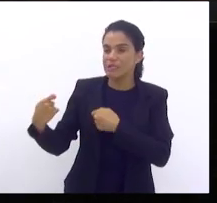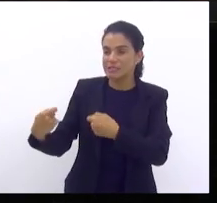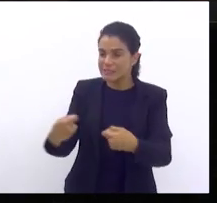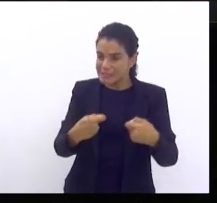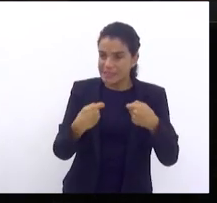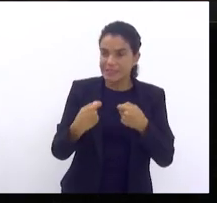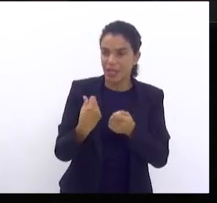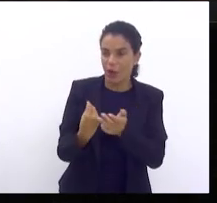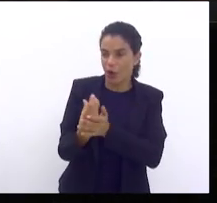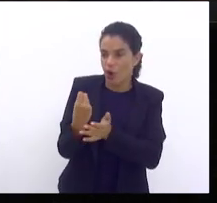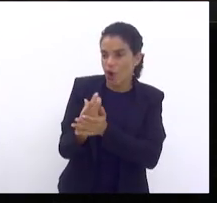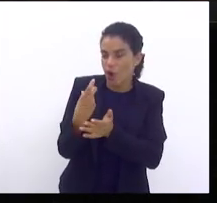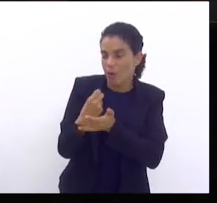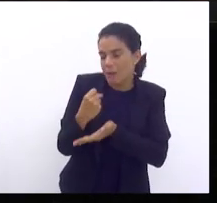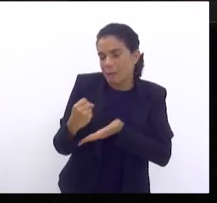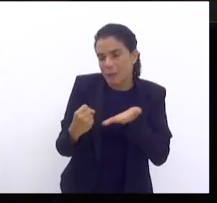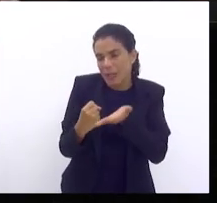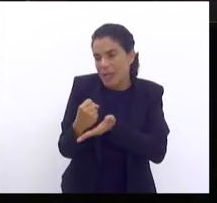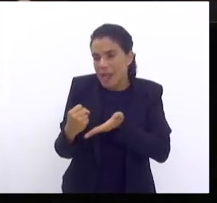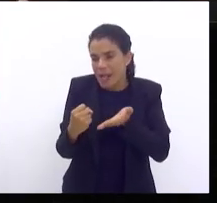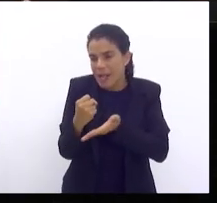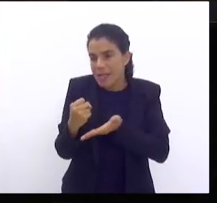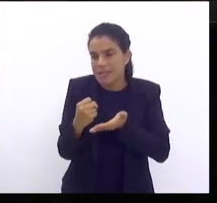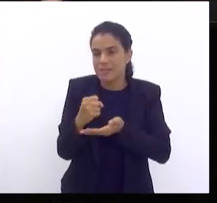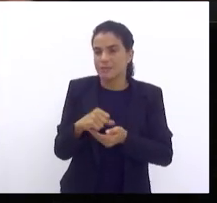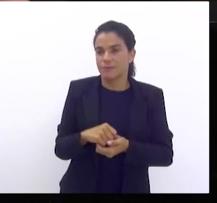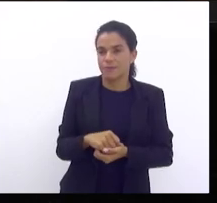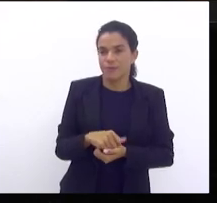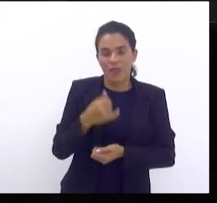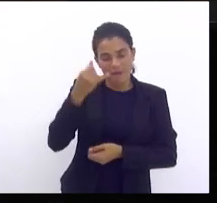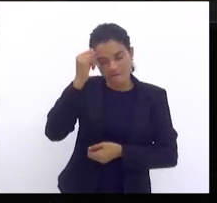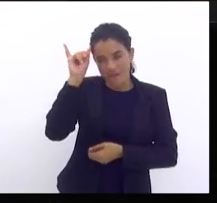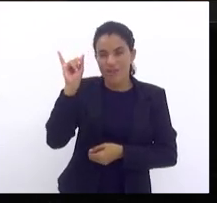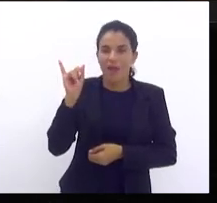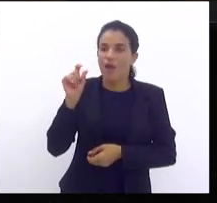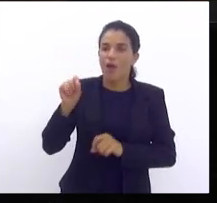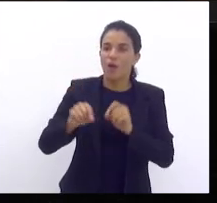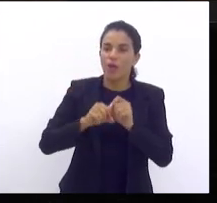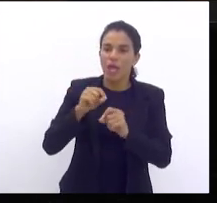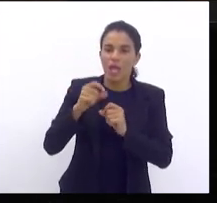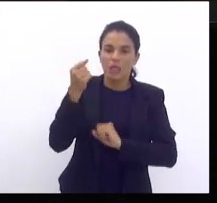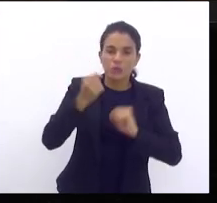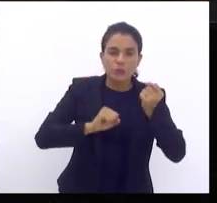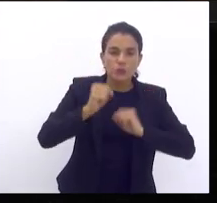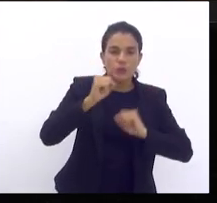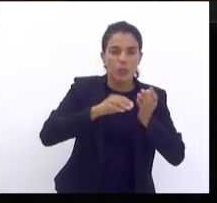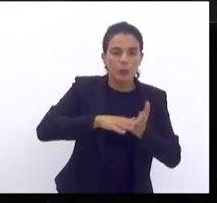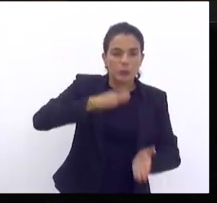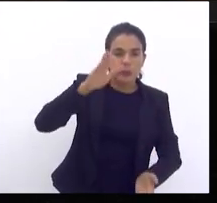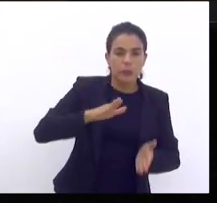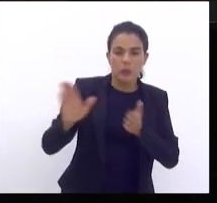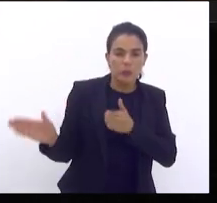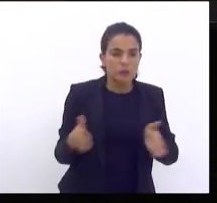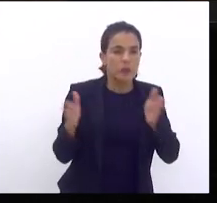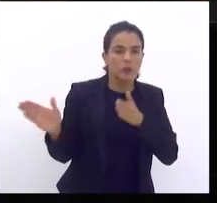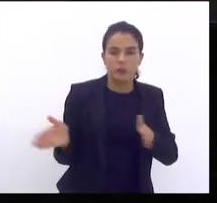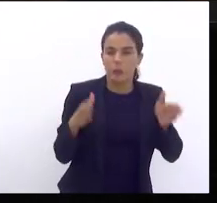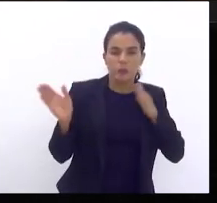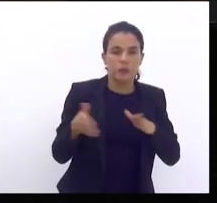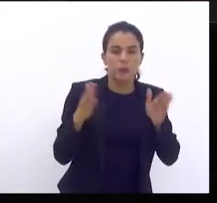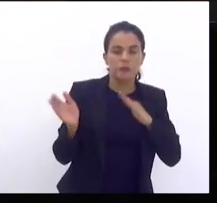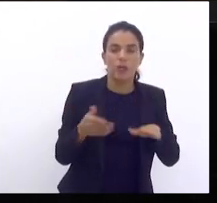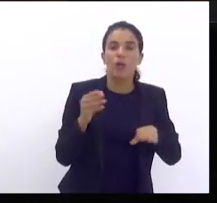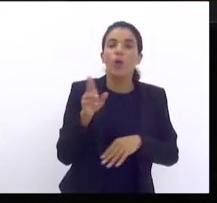necessidades básicas não e não esse consumo imenso que a gente produz Só